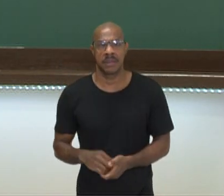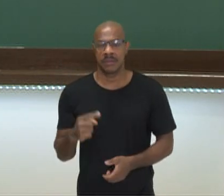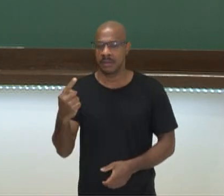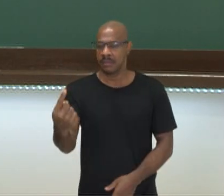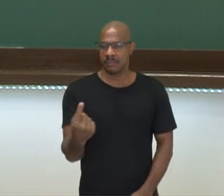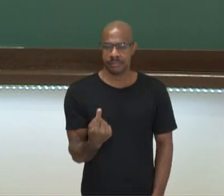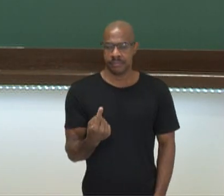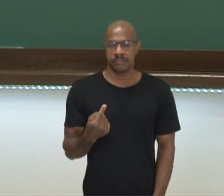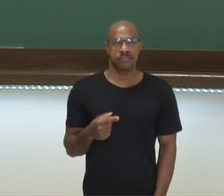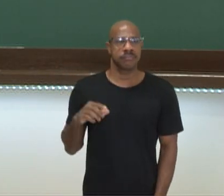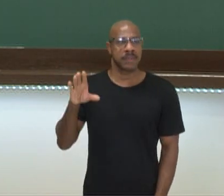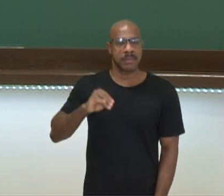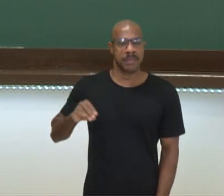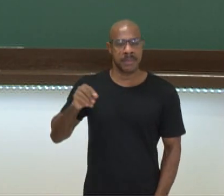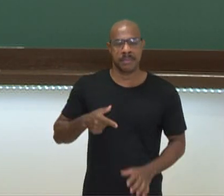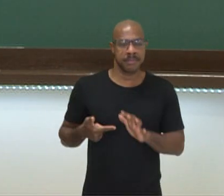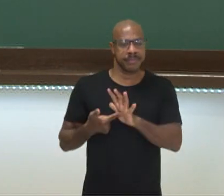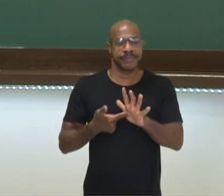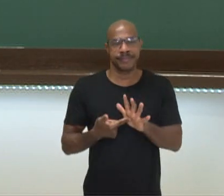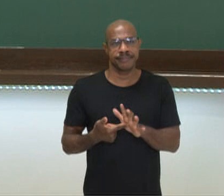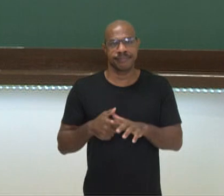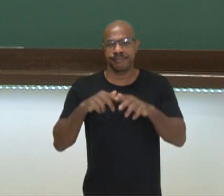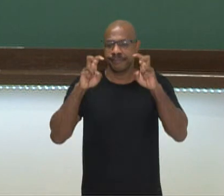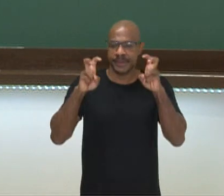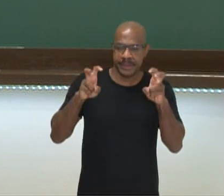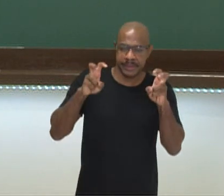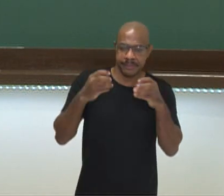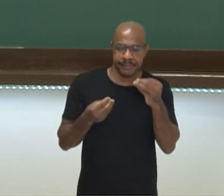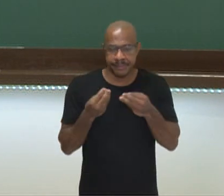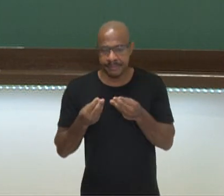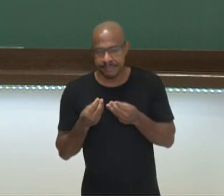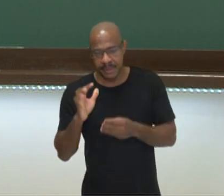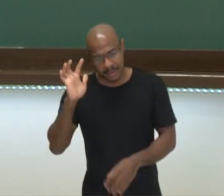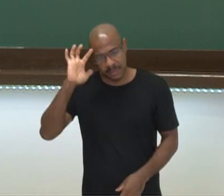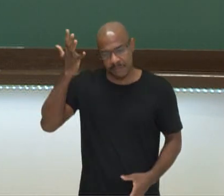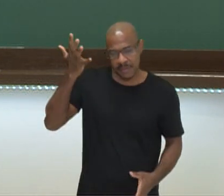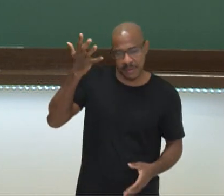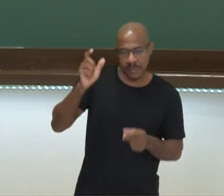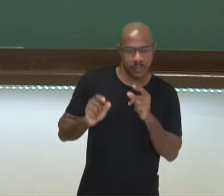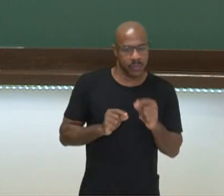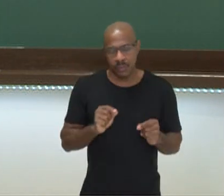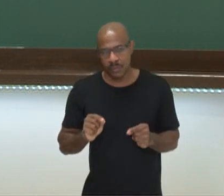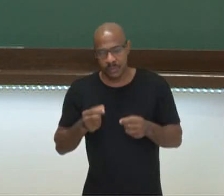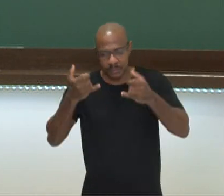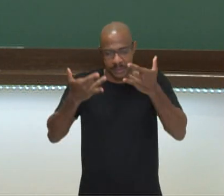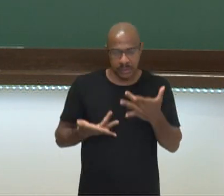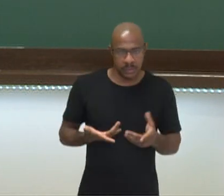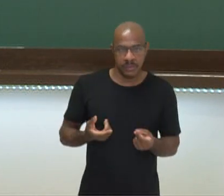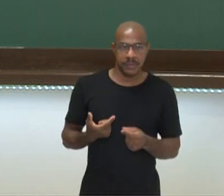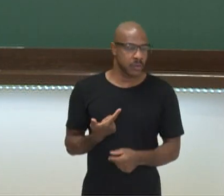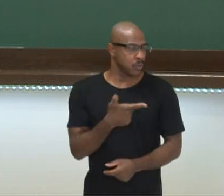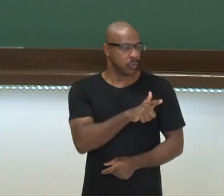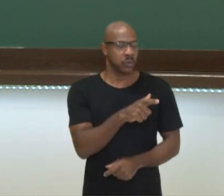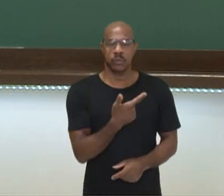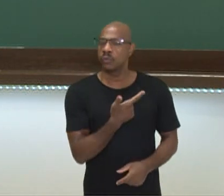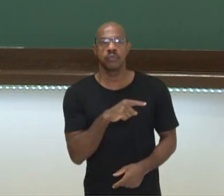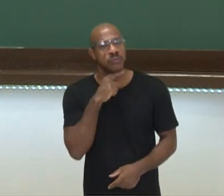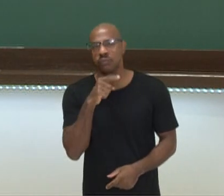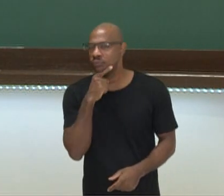pois ele já apresentou uma solução e uma justificativa para aquela solução, que o outro não consegue romper.